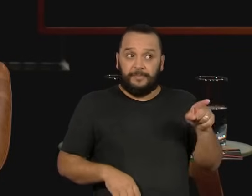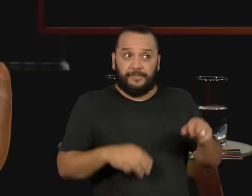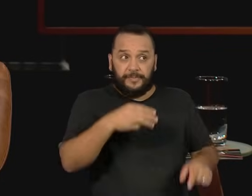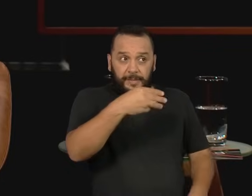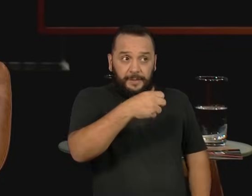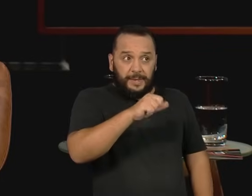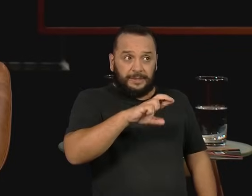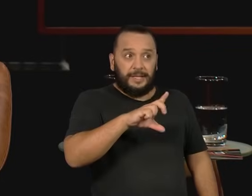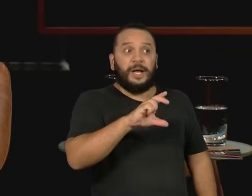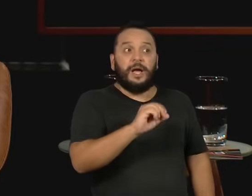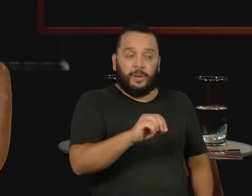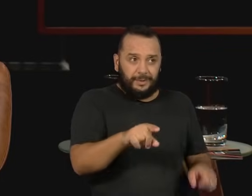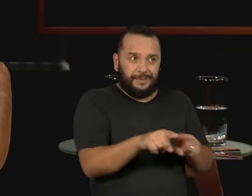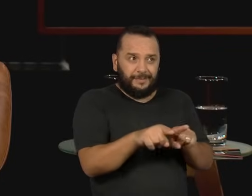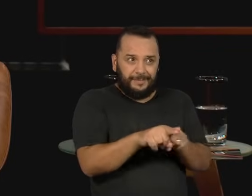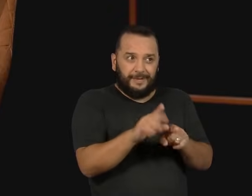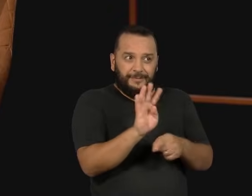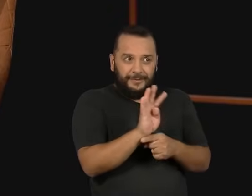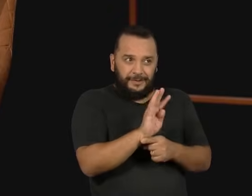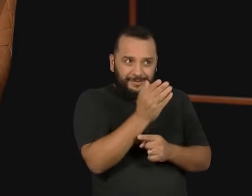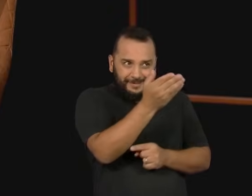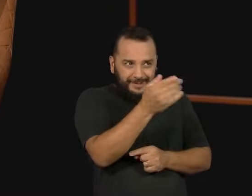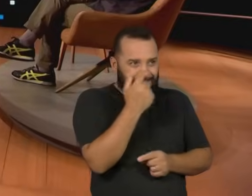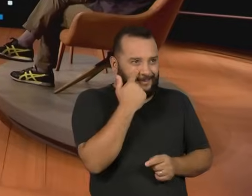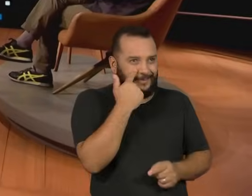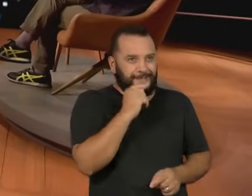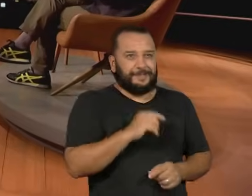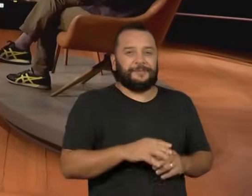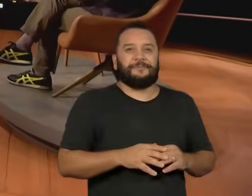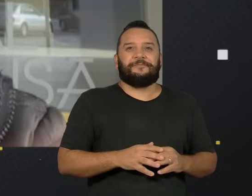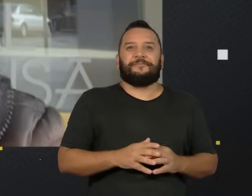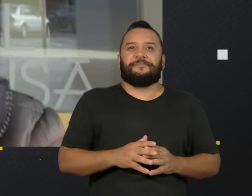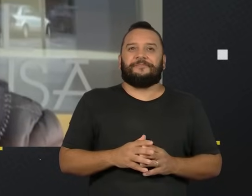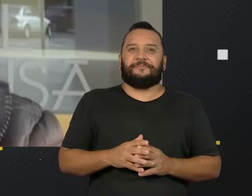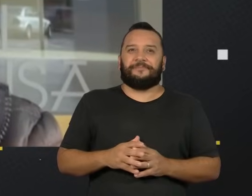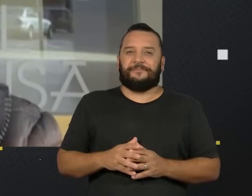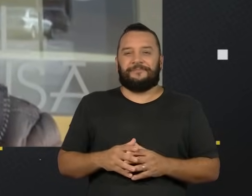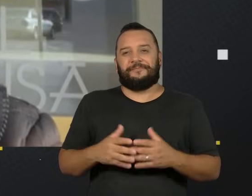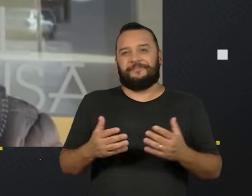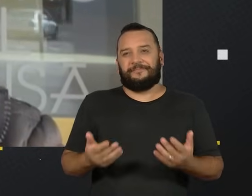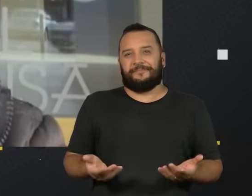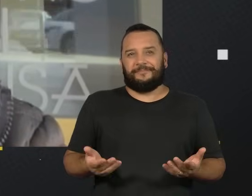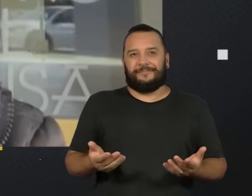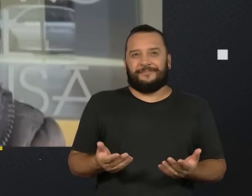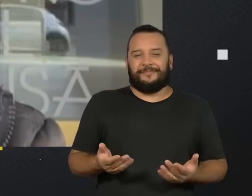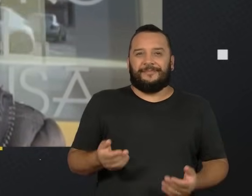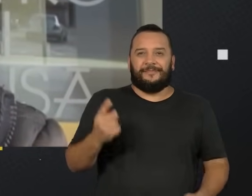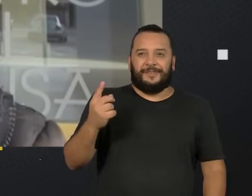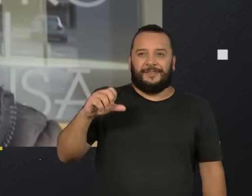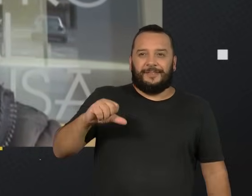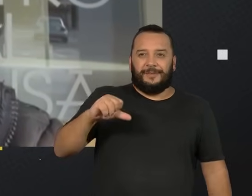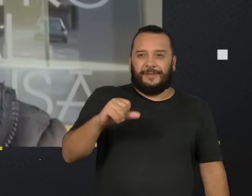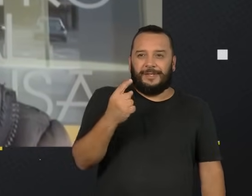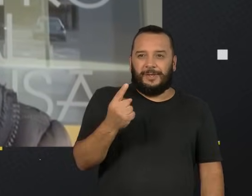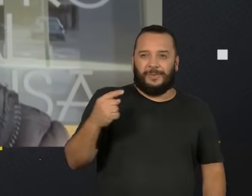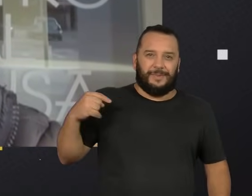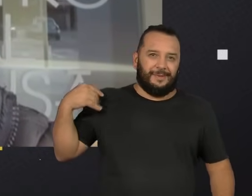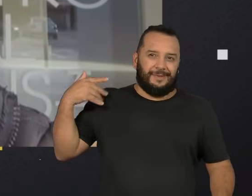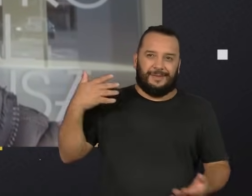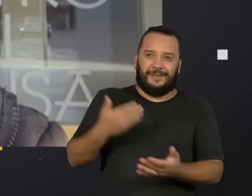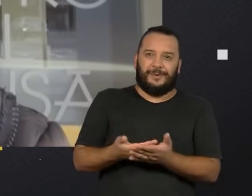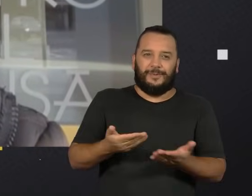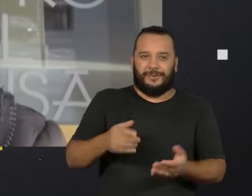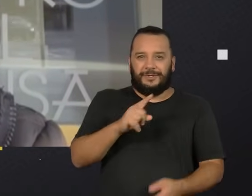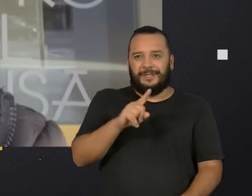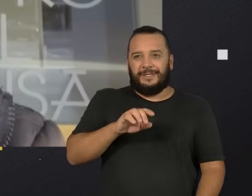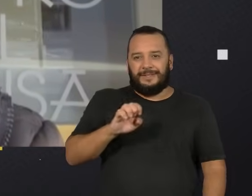Drummond, ele também mandou umas palavras para você. Oba! Desde 1991, quando o Zé